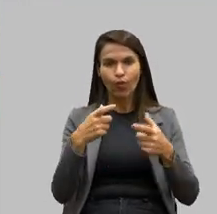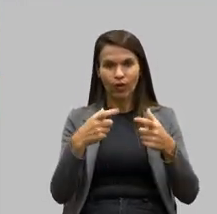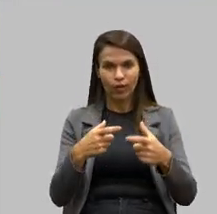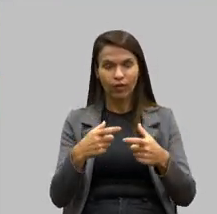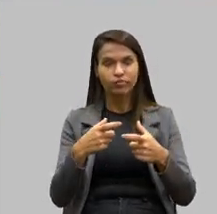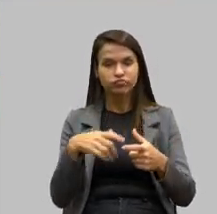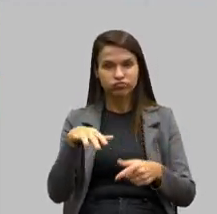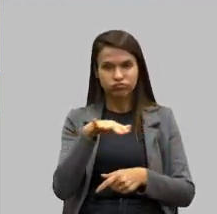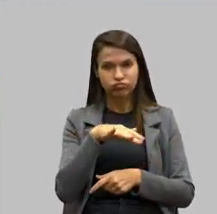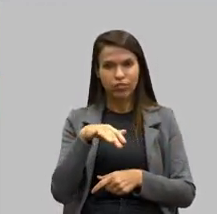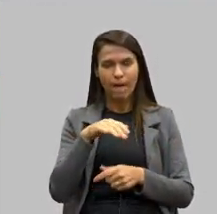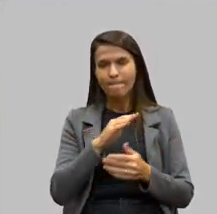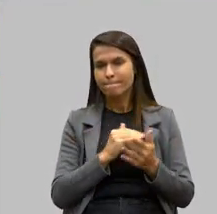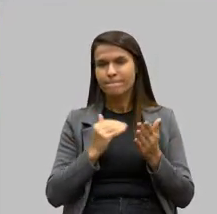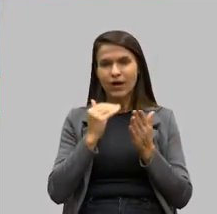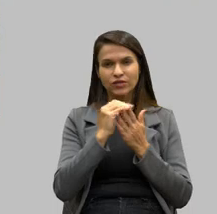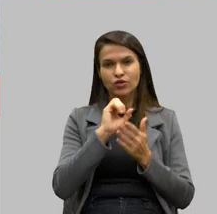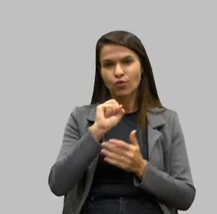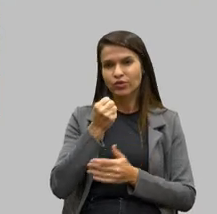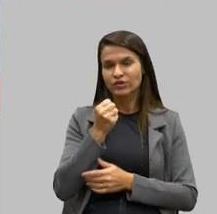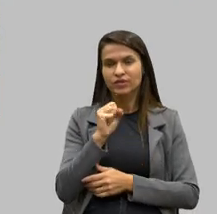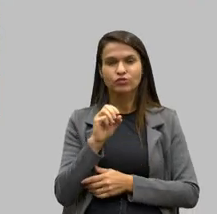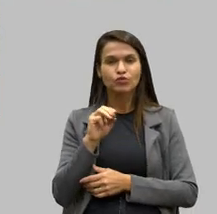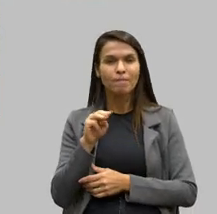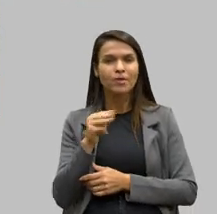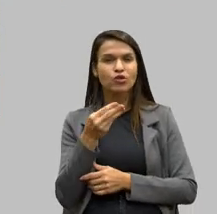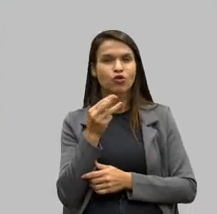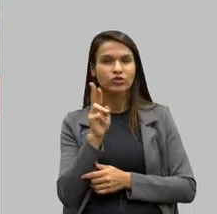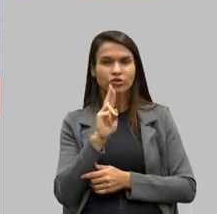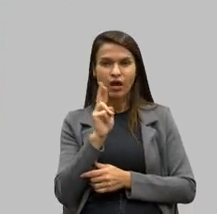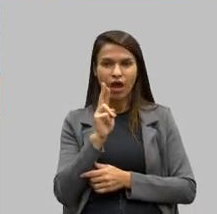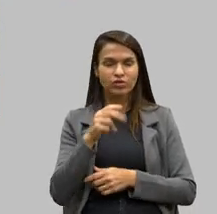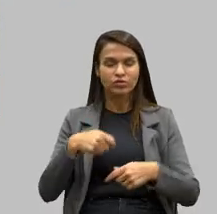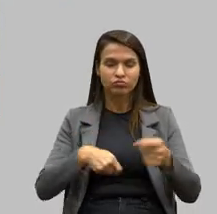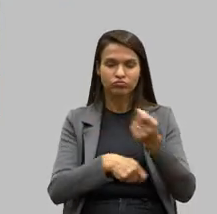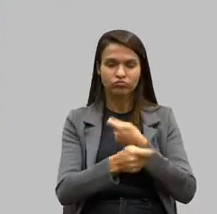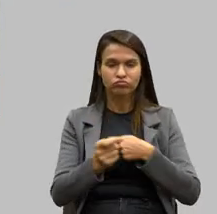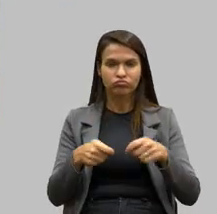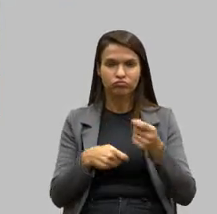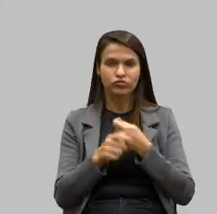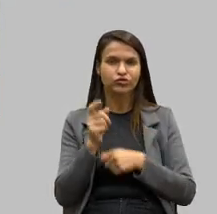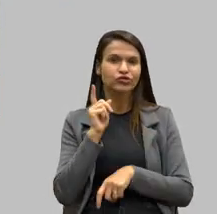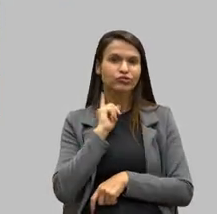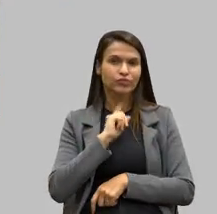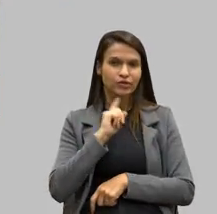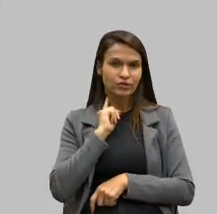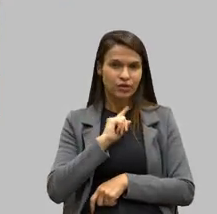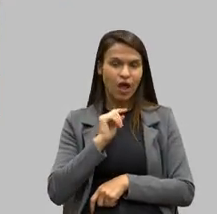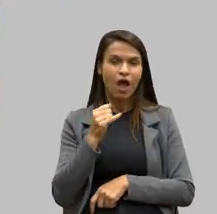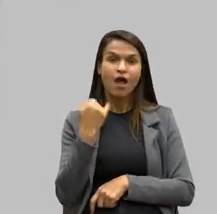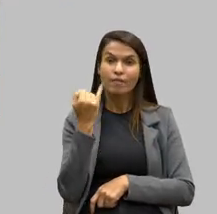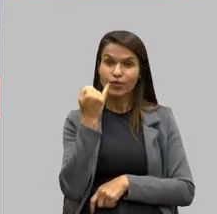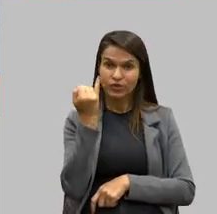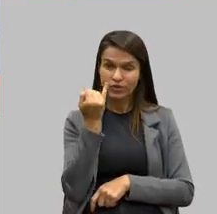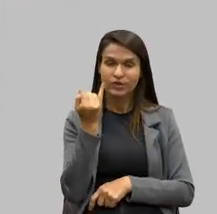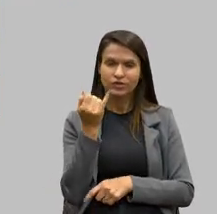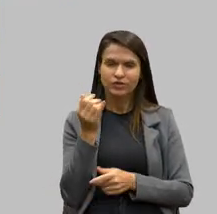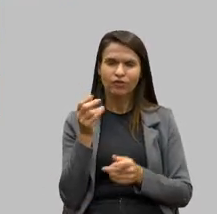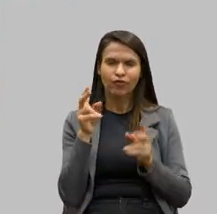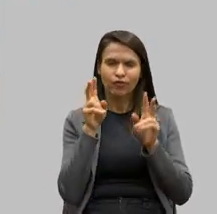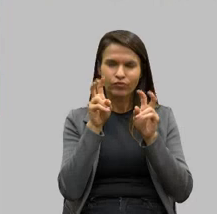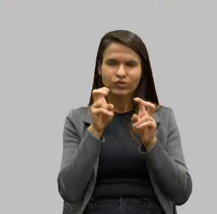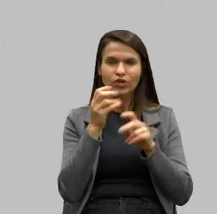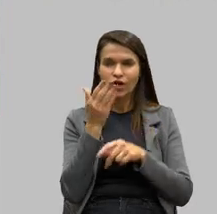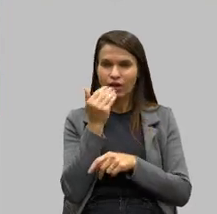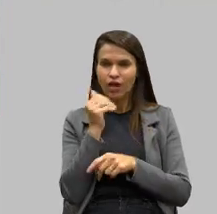são mais de 800 milhões de reais que rodam na economia de Minas Gerais. Essa é a importância da nossa merenda. Merenda que,